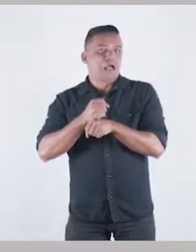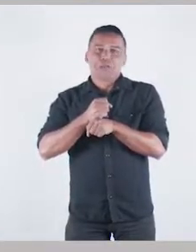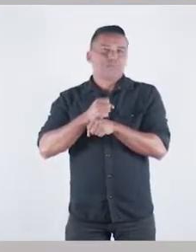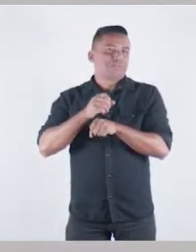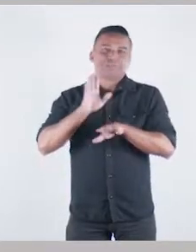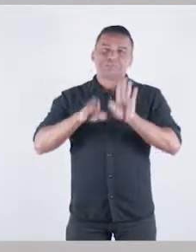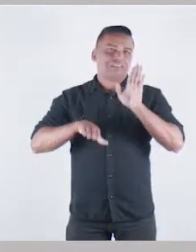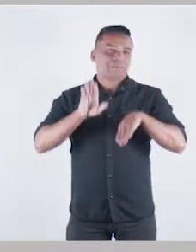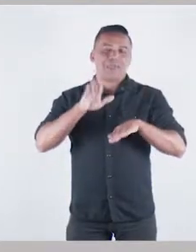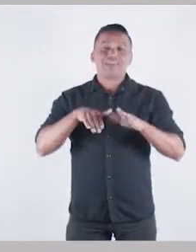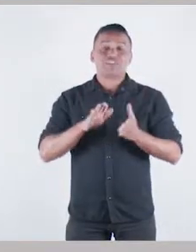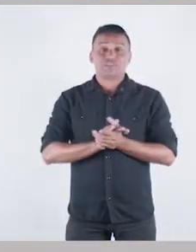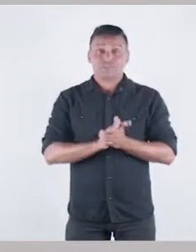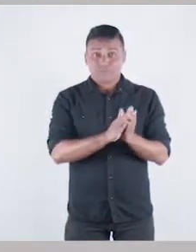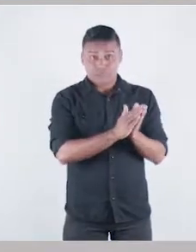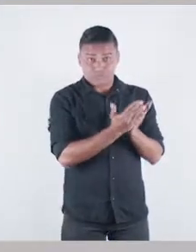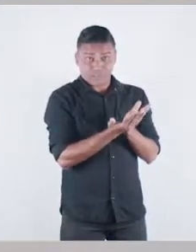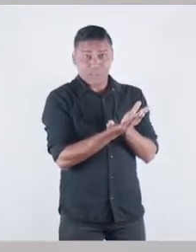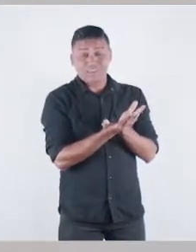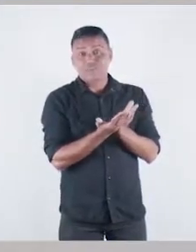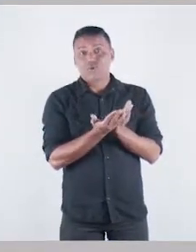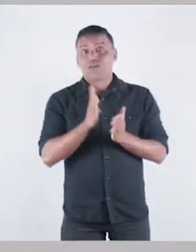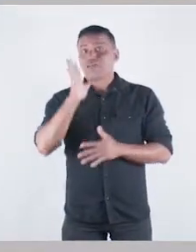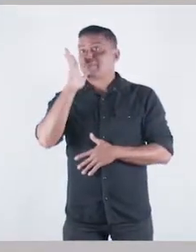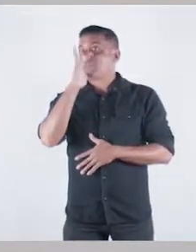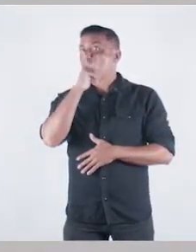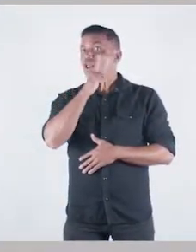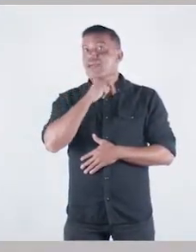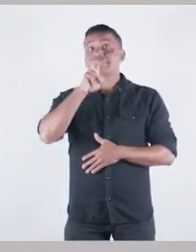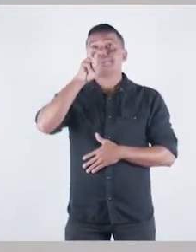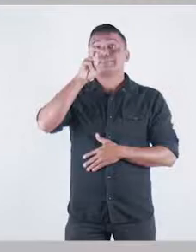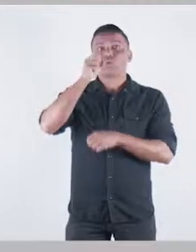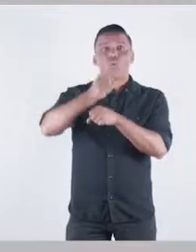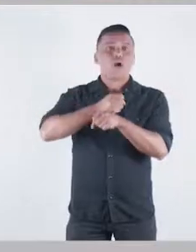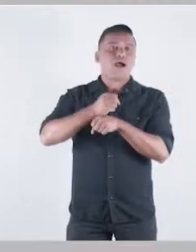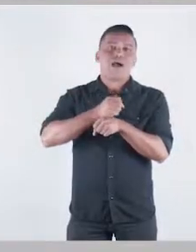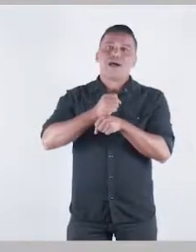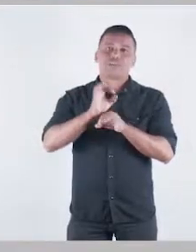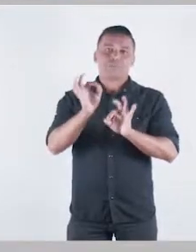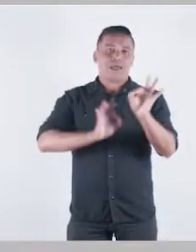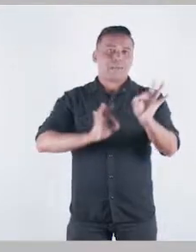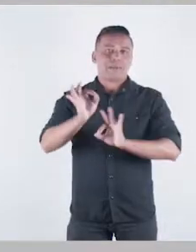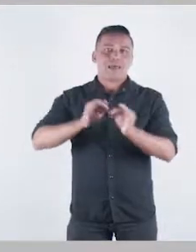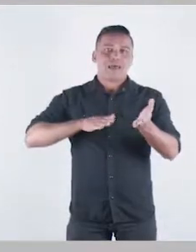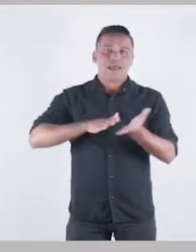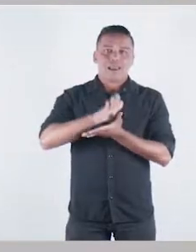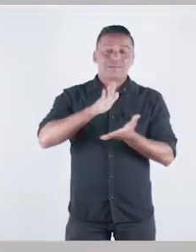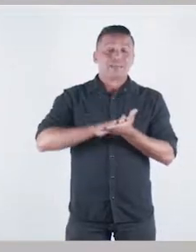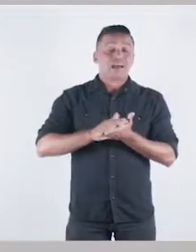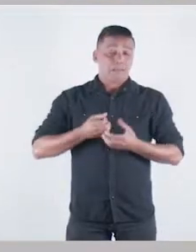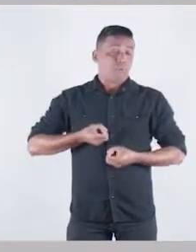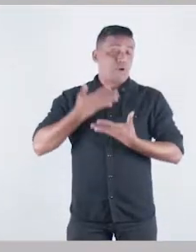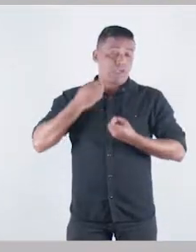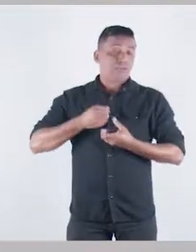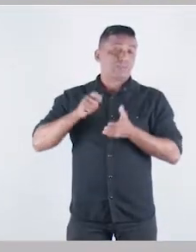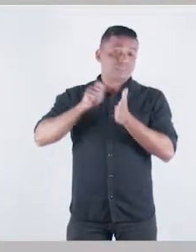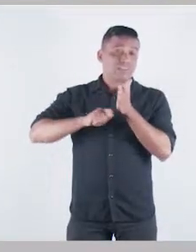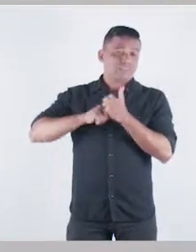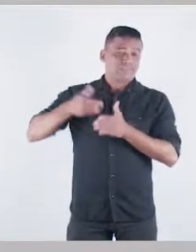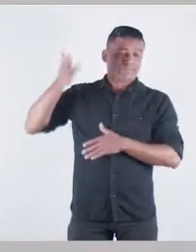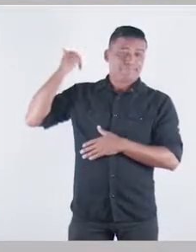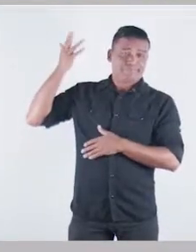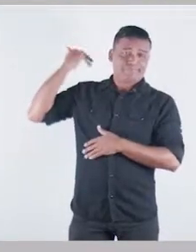livro, eu levei 5 anos para preparar, embora alguns poemas já tenham sido escritos anteriormente,